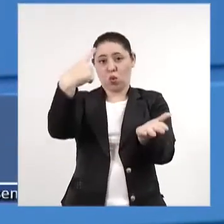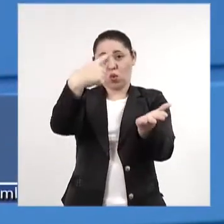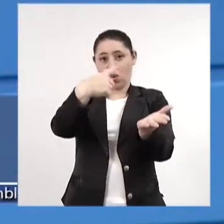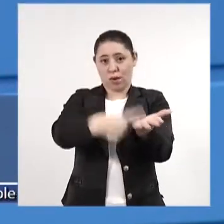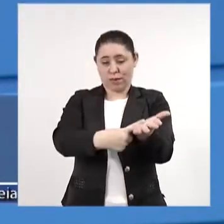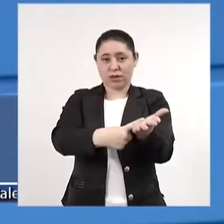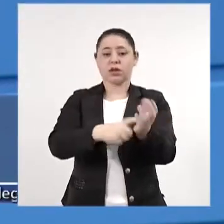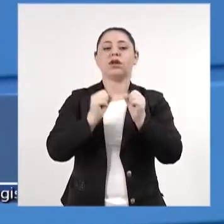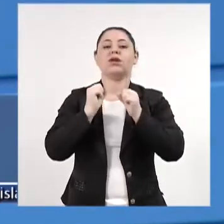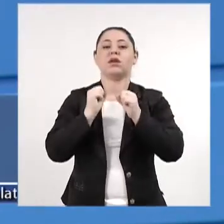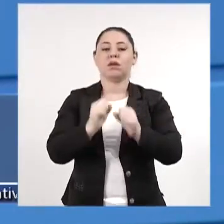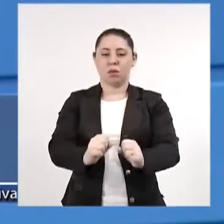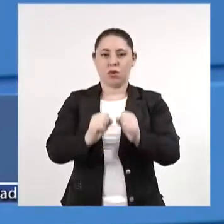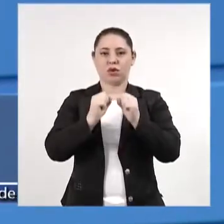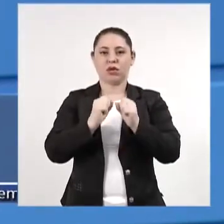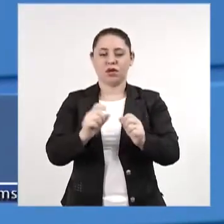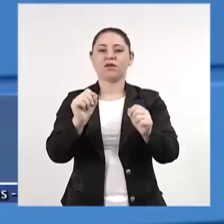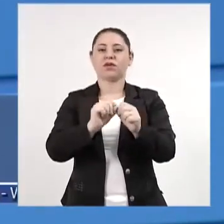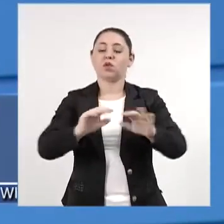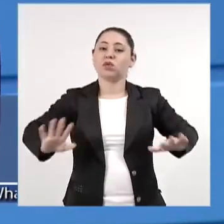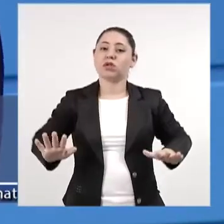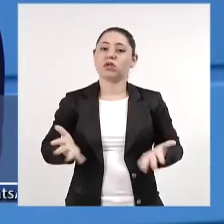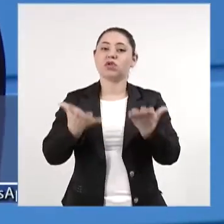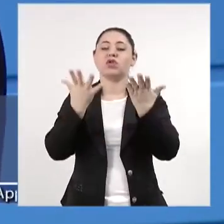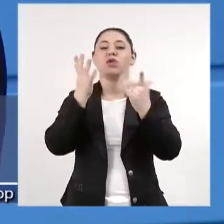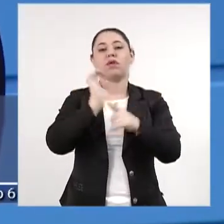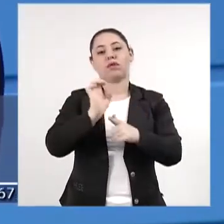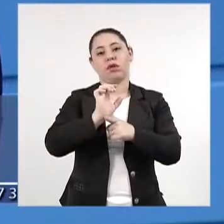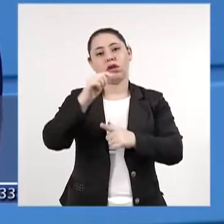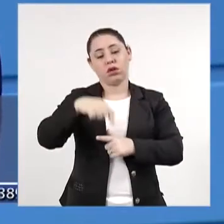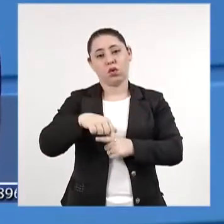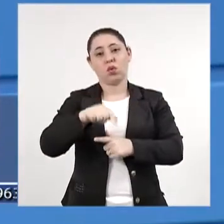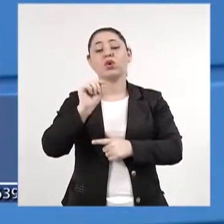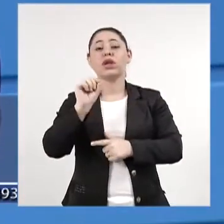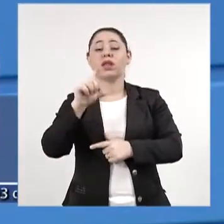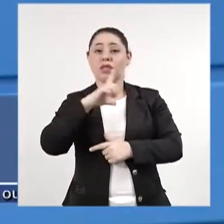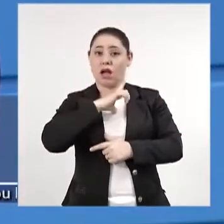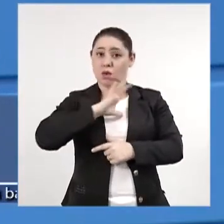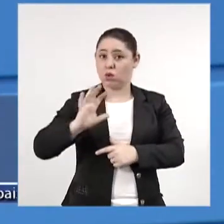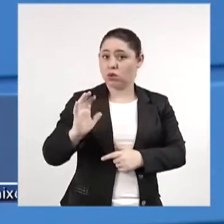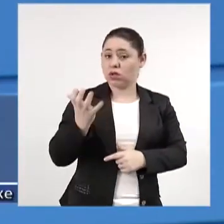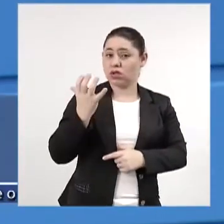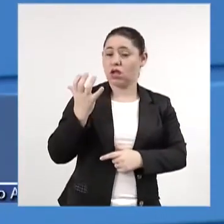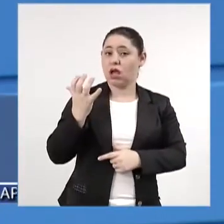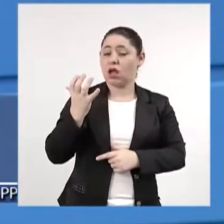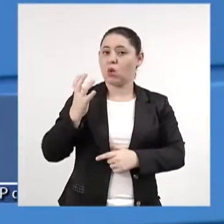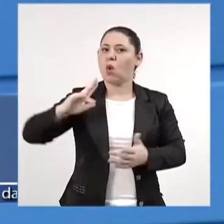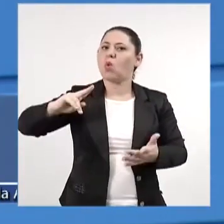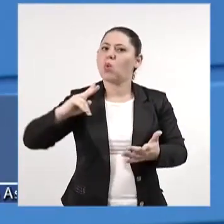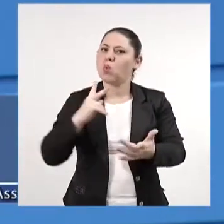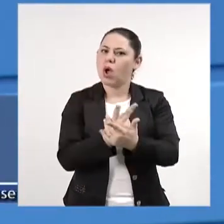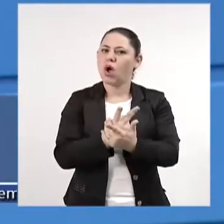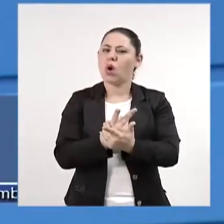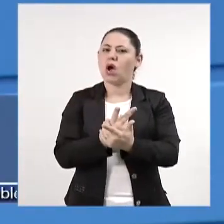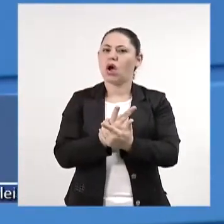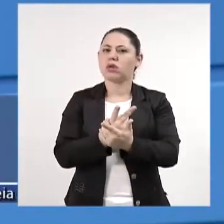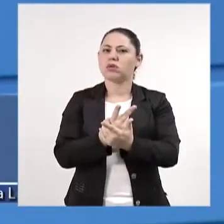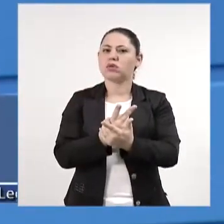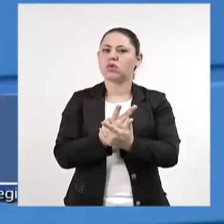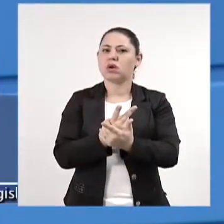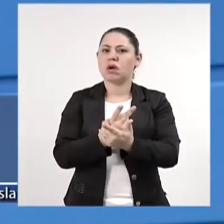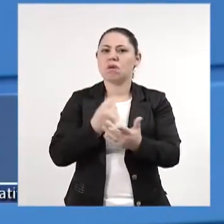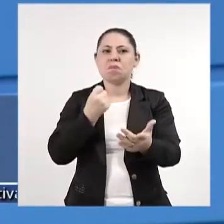de poder fazer com que houvesse um incentivo aqui no Estado. Então, o que está havendo é uma sacanagem com o consumidor e